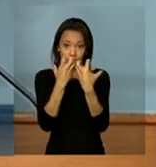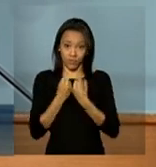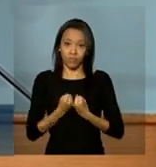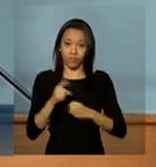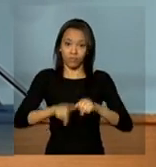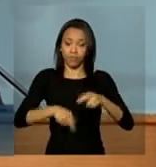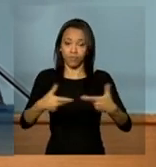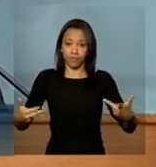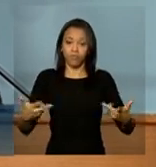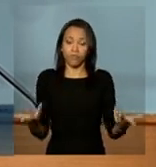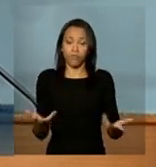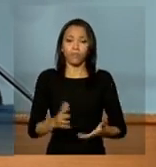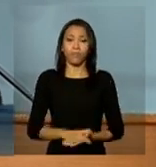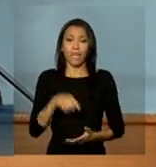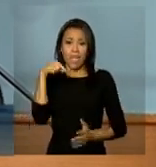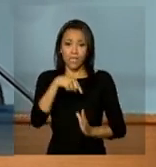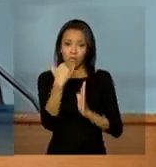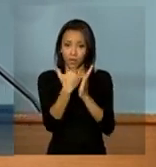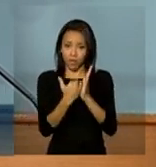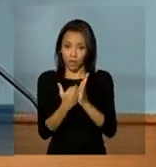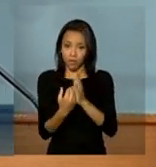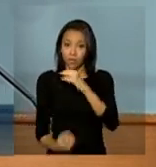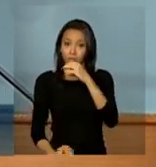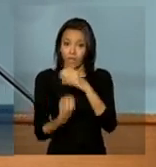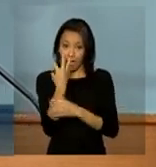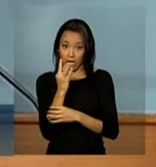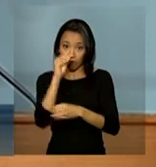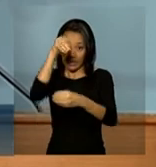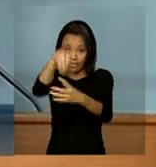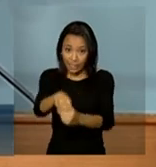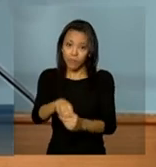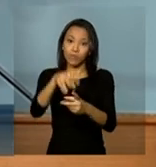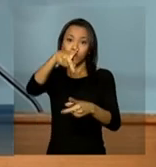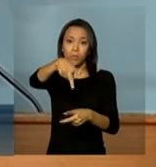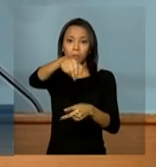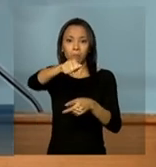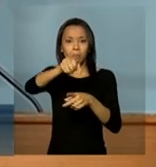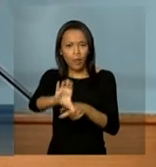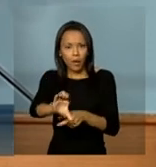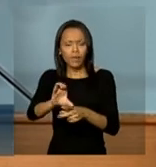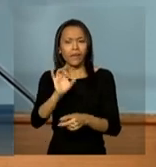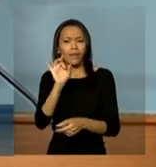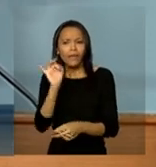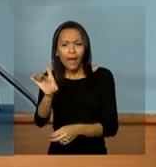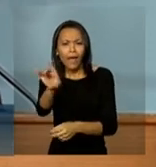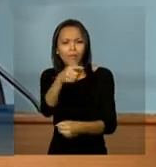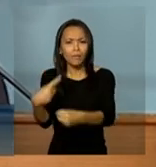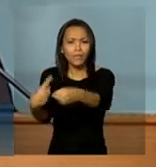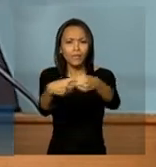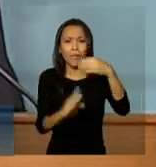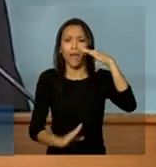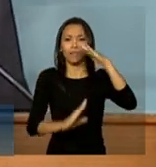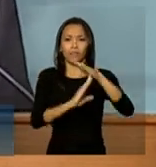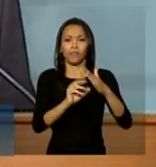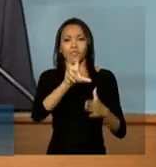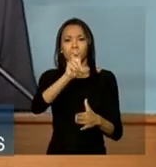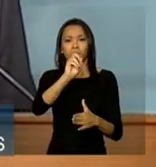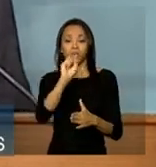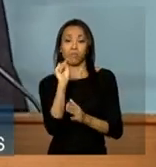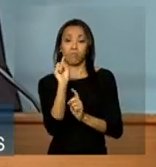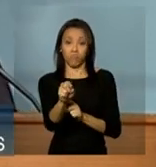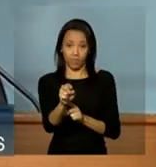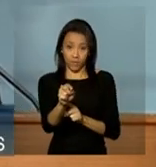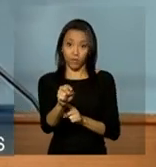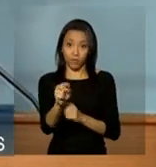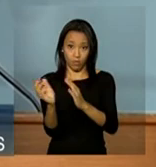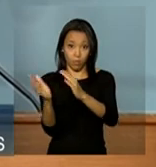Dilma criou dentro do PAC prevê que cada município que tenha até 50 mil habitantes